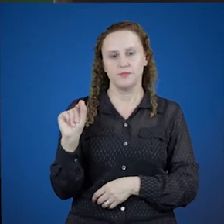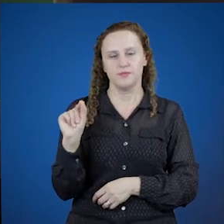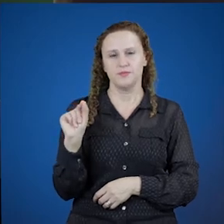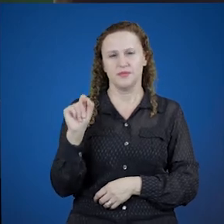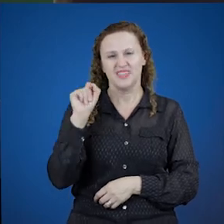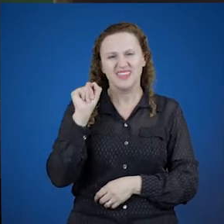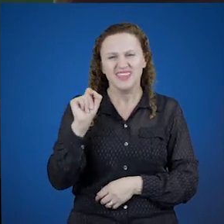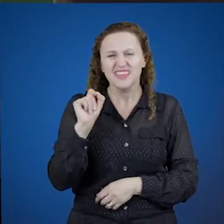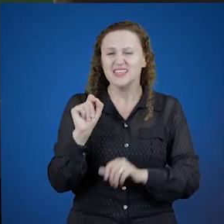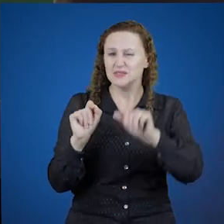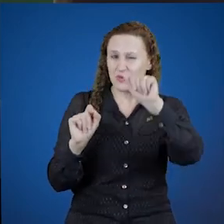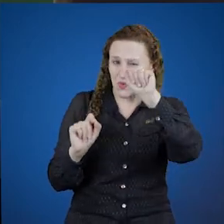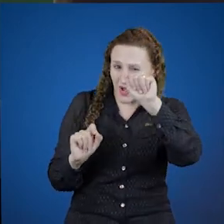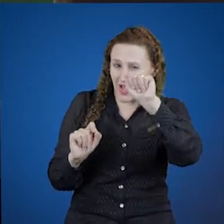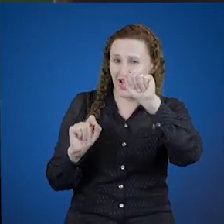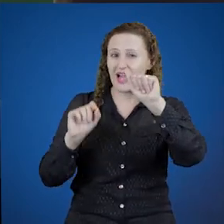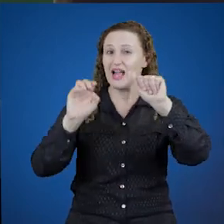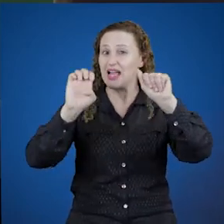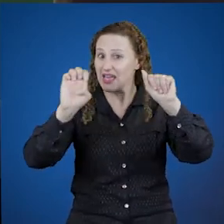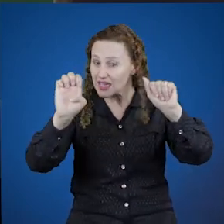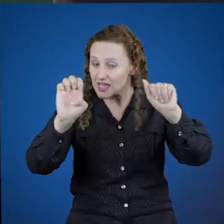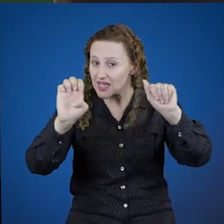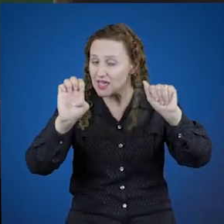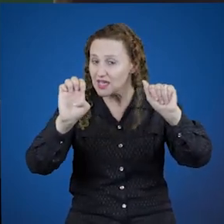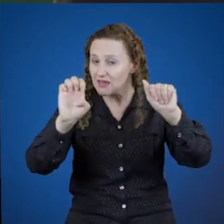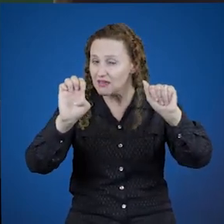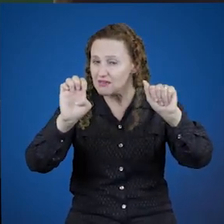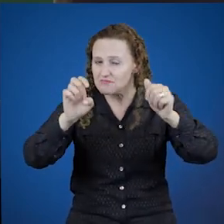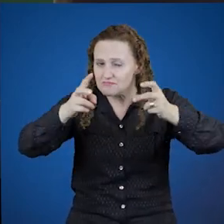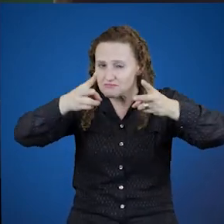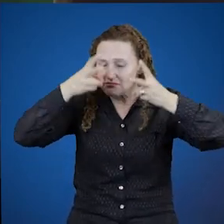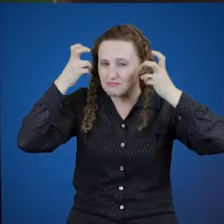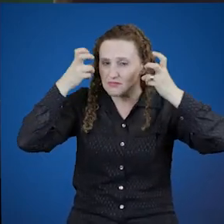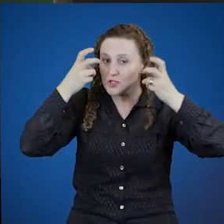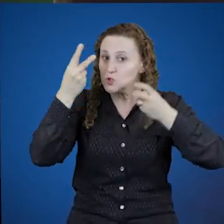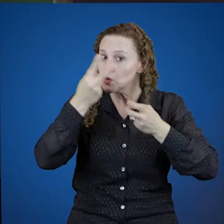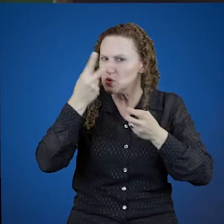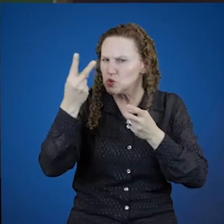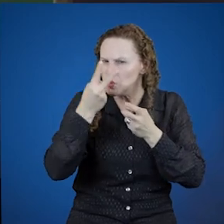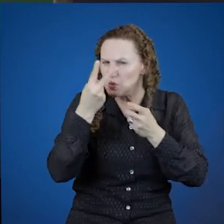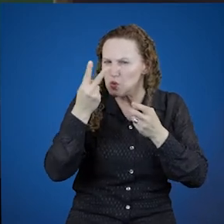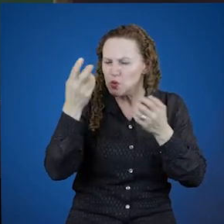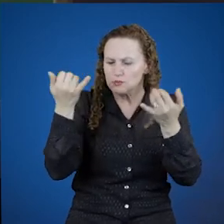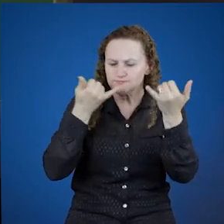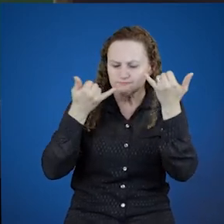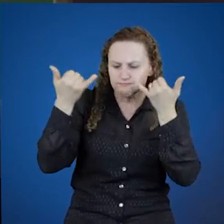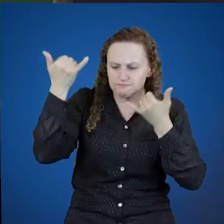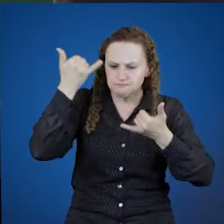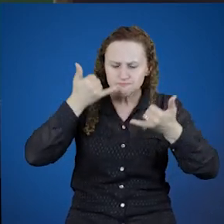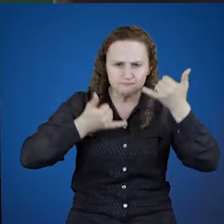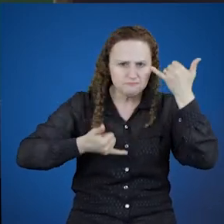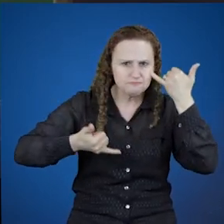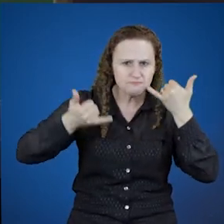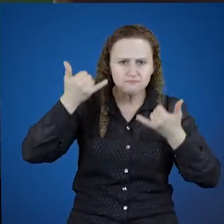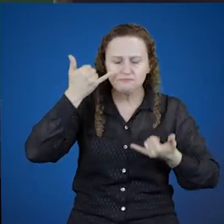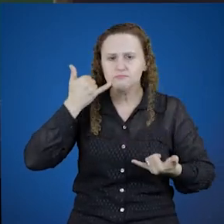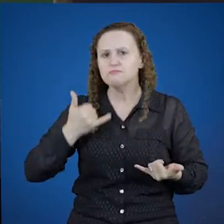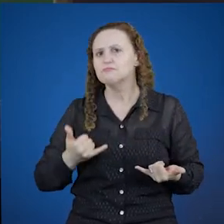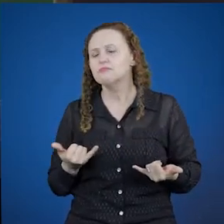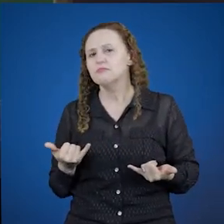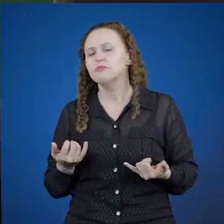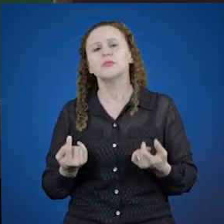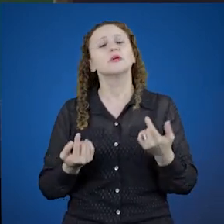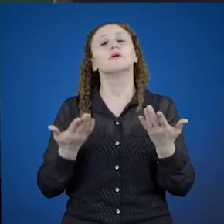e esse aí está te dando duas informações importantes quais